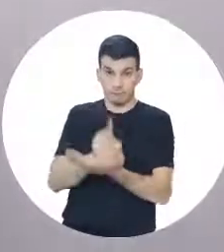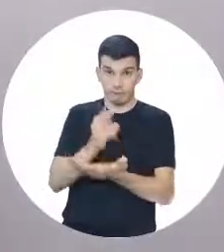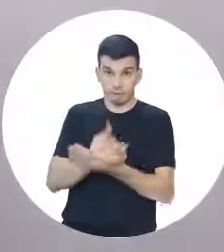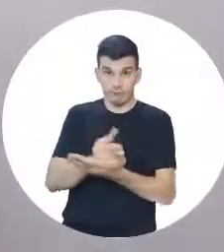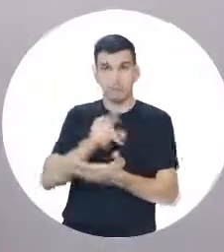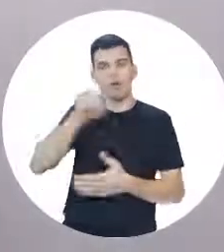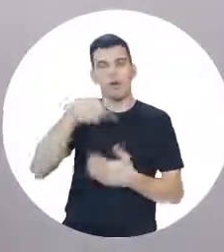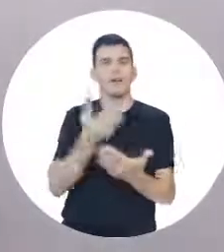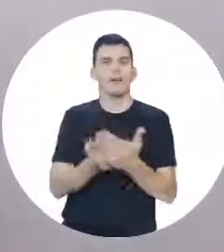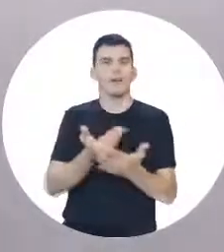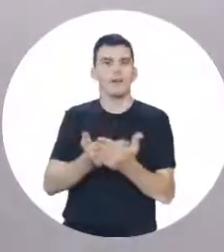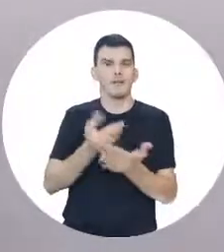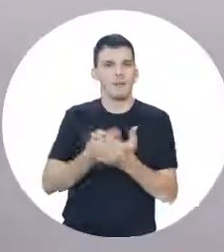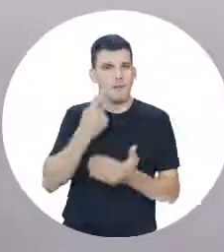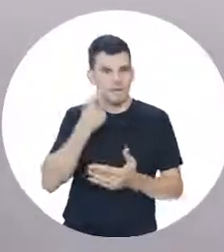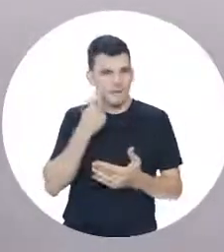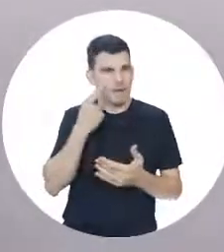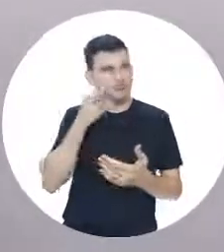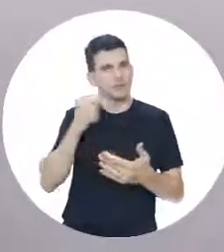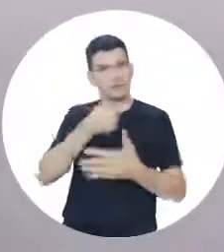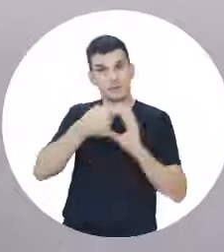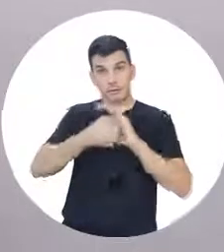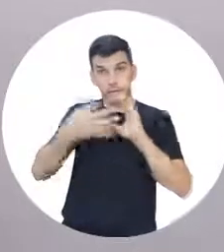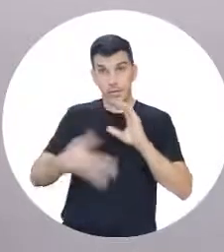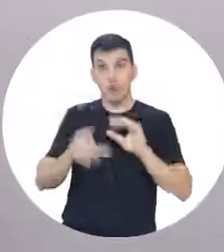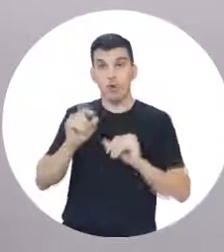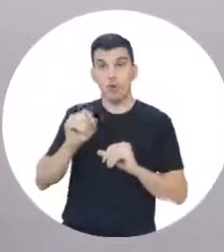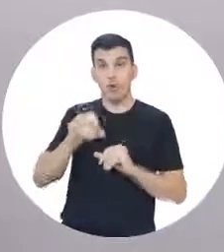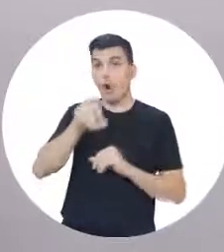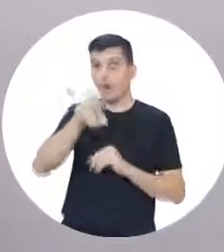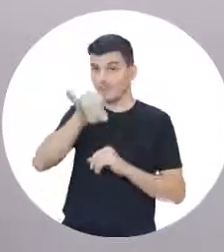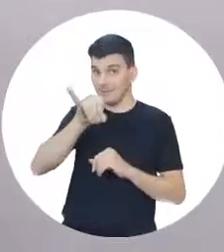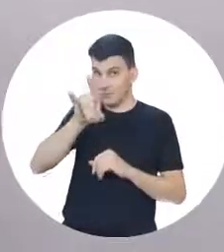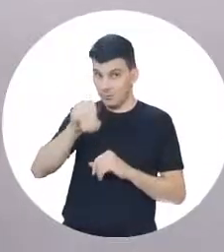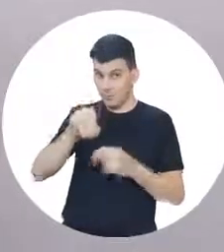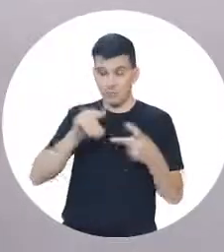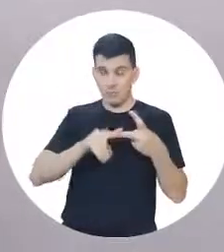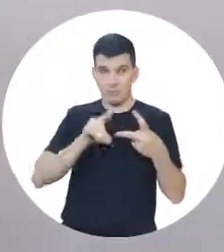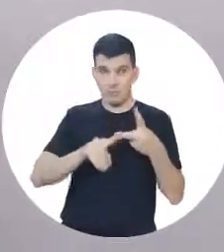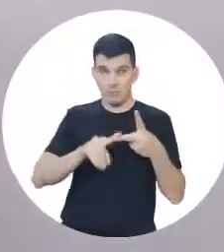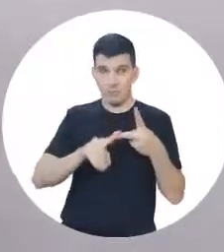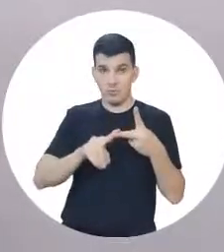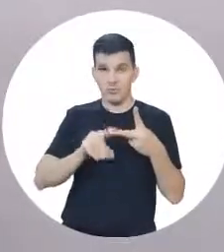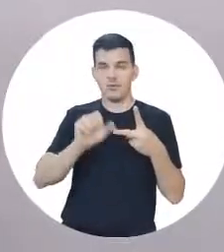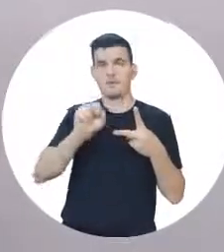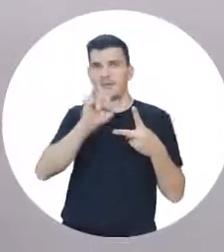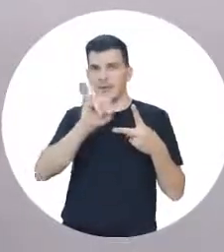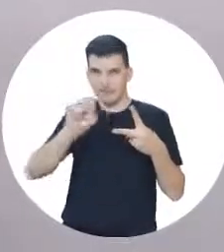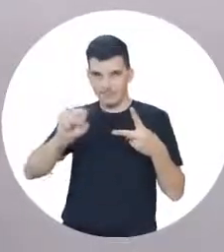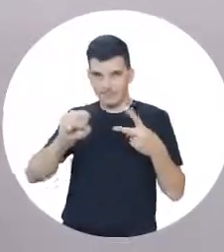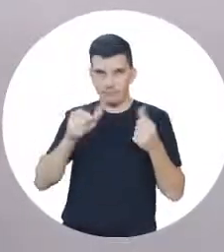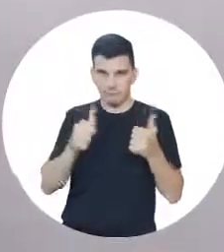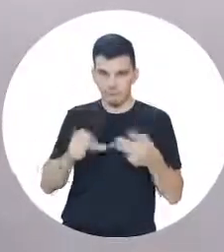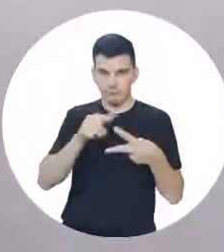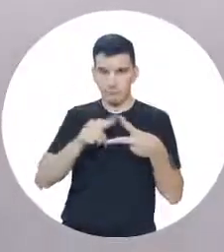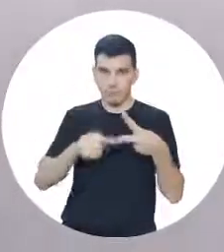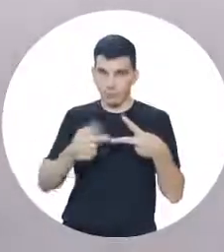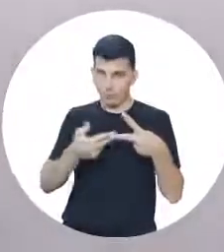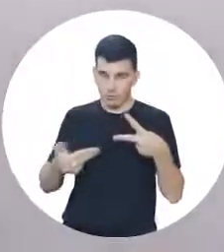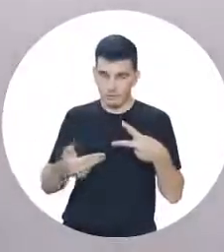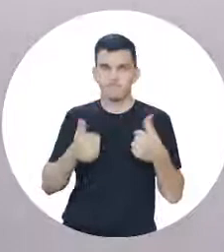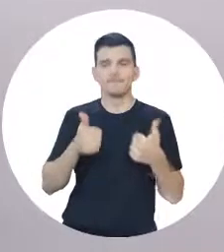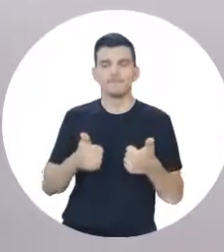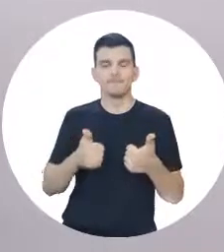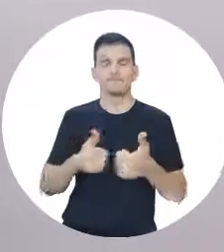Continuação de funções inorgânicas na próxima aula, a gente vai caracterizar o que são óxidos e o que são sais.